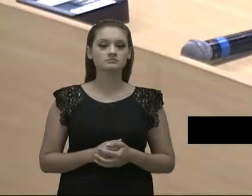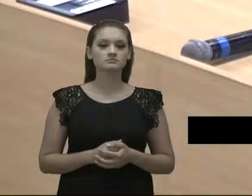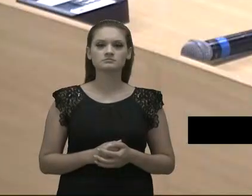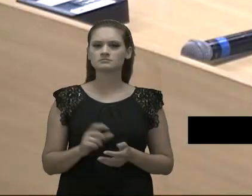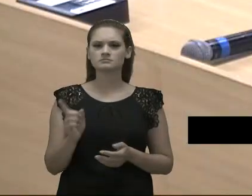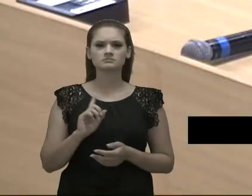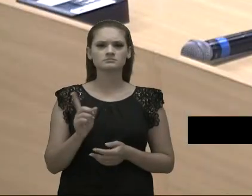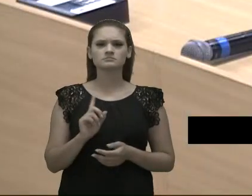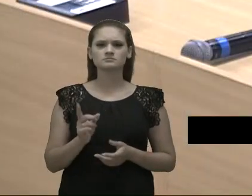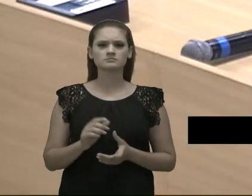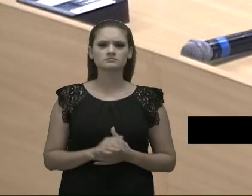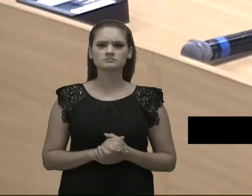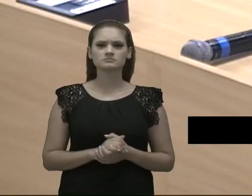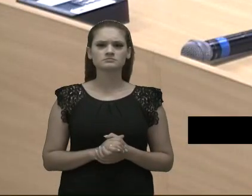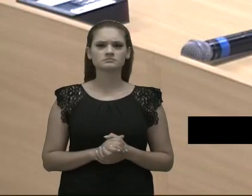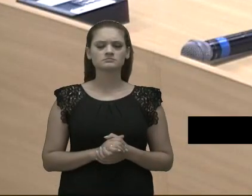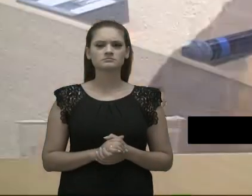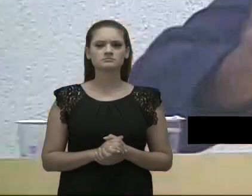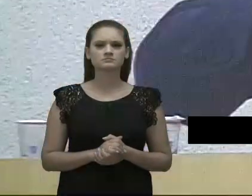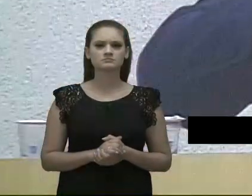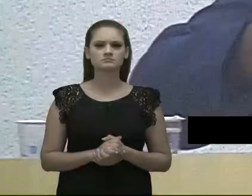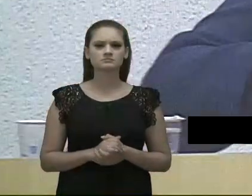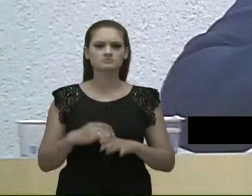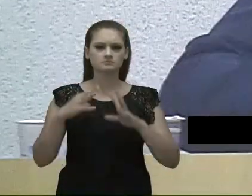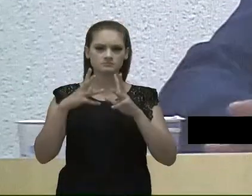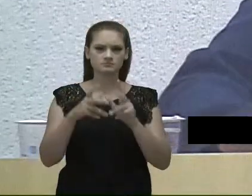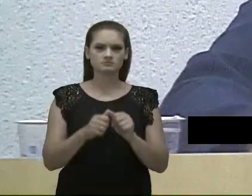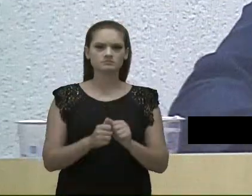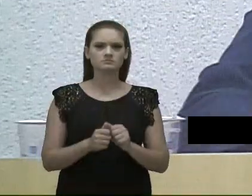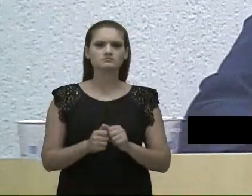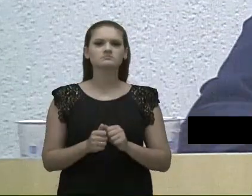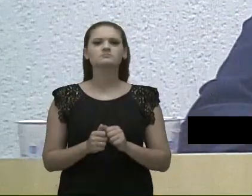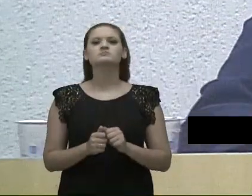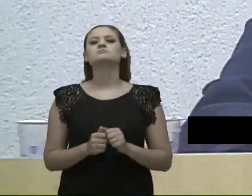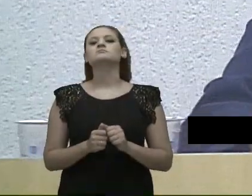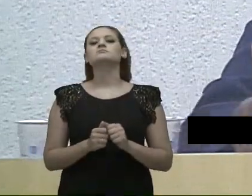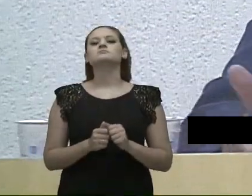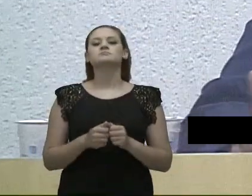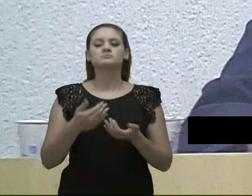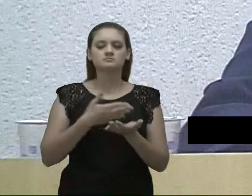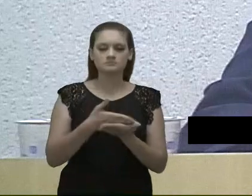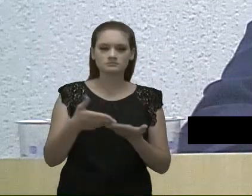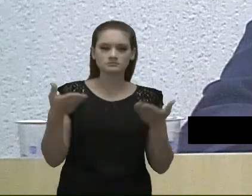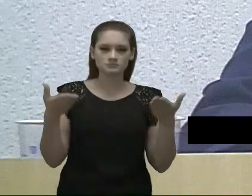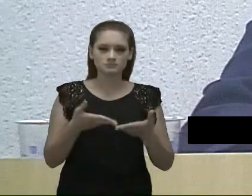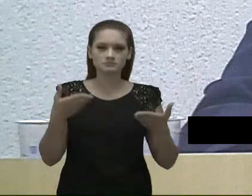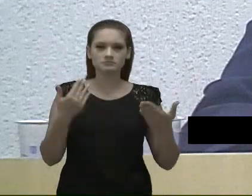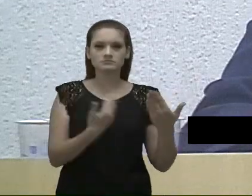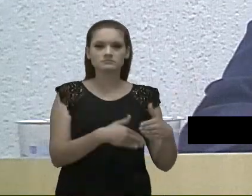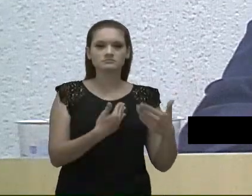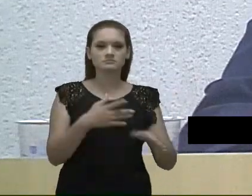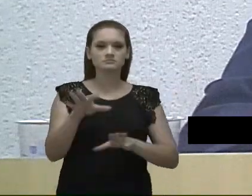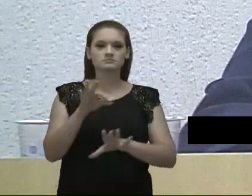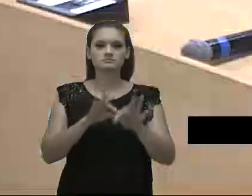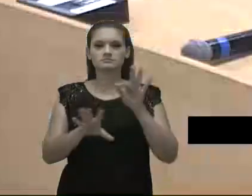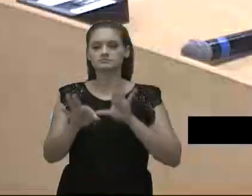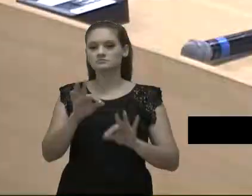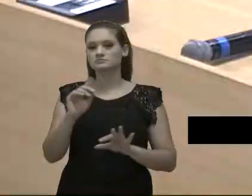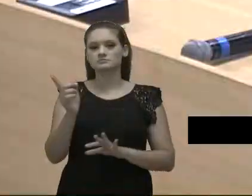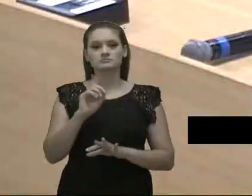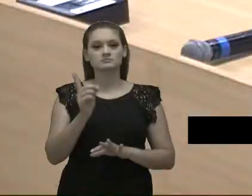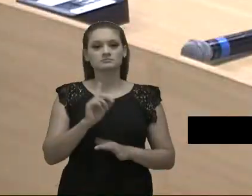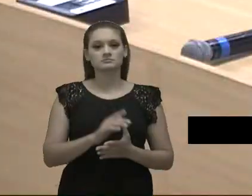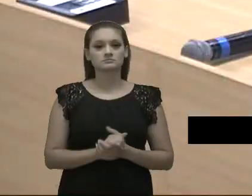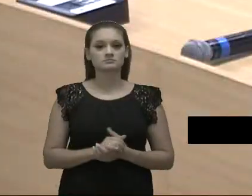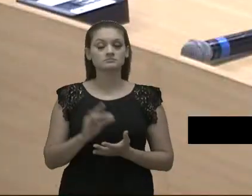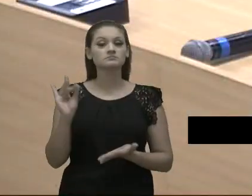Não. Não? Então, todos que estão lá foi contratado recentemente por conta desse processo seletivo, né? Não.